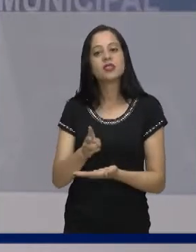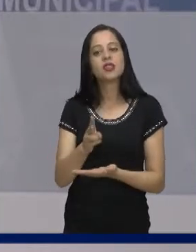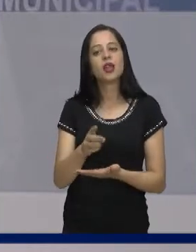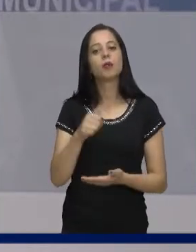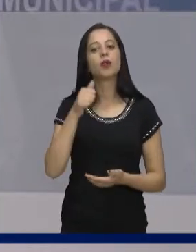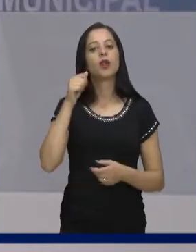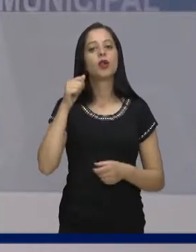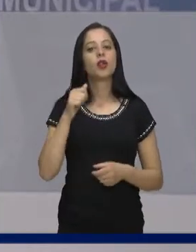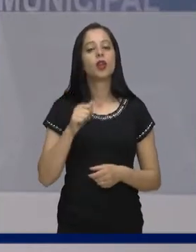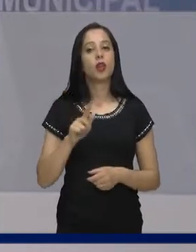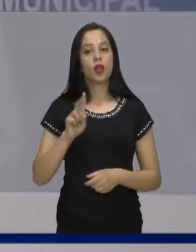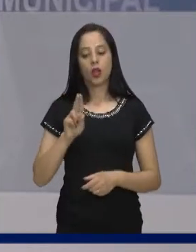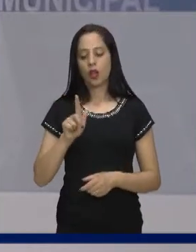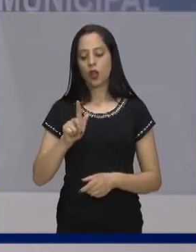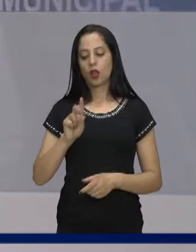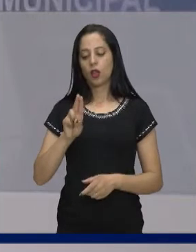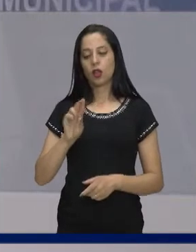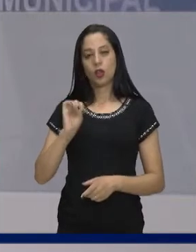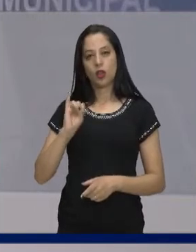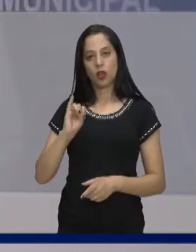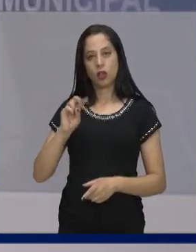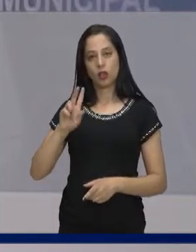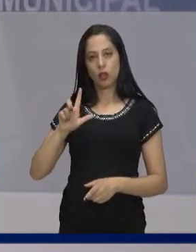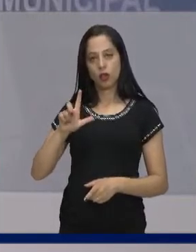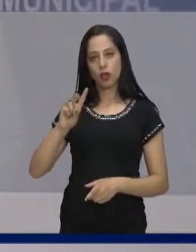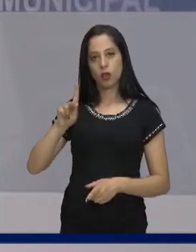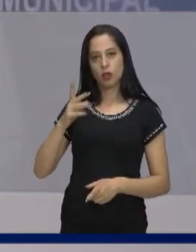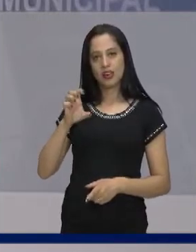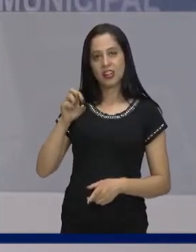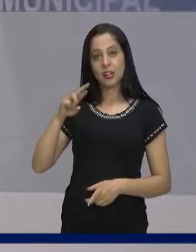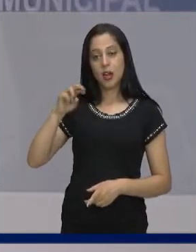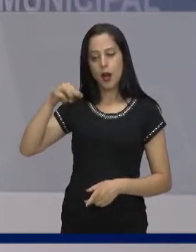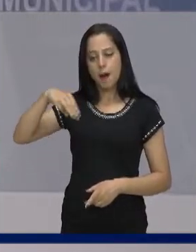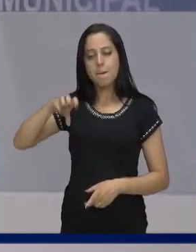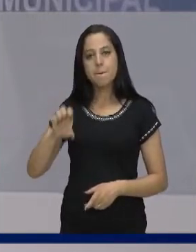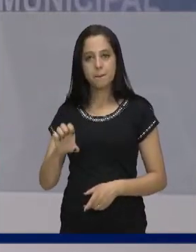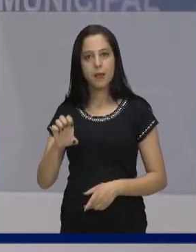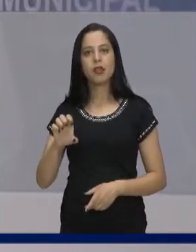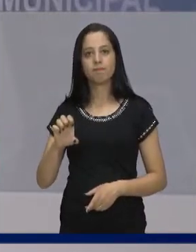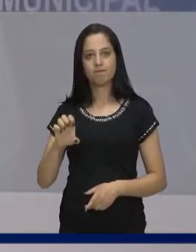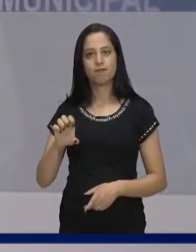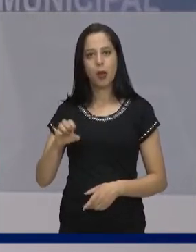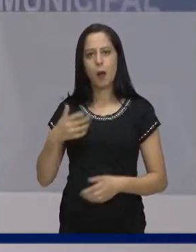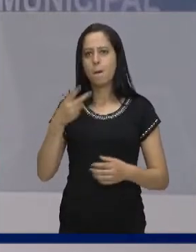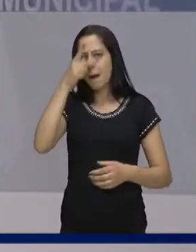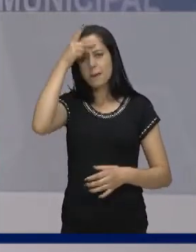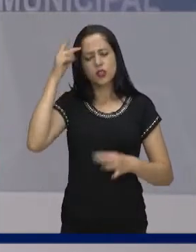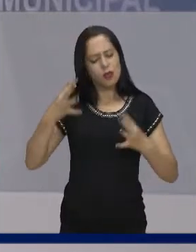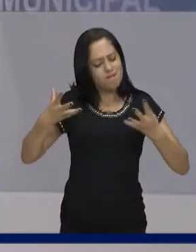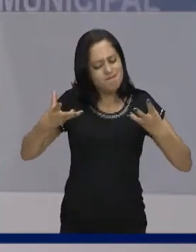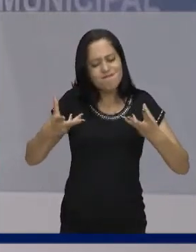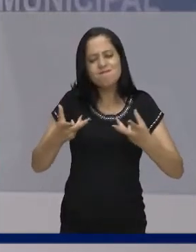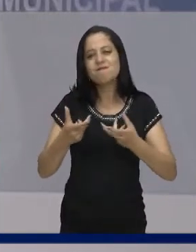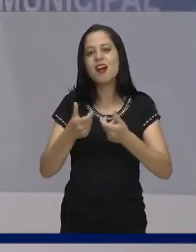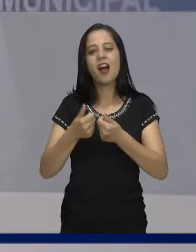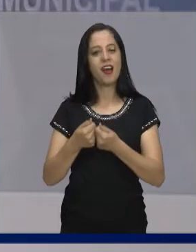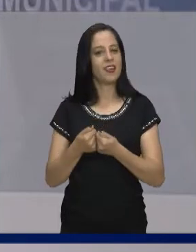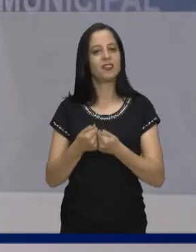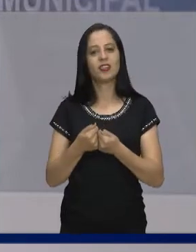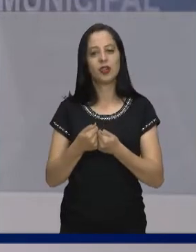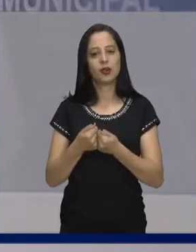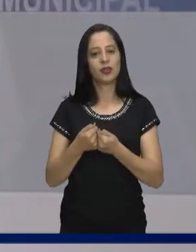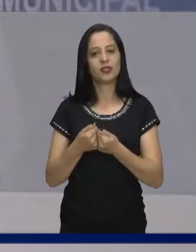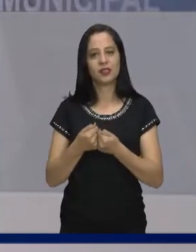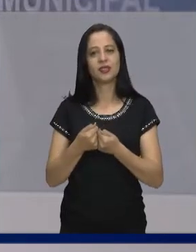o Dr. Guilherme Beltrão, uma pessoa maravilhosa e que merece todos nós também, e poderia estar aqui nesse plenário,